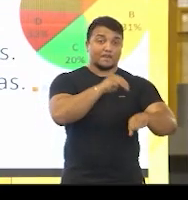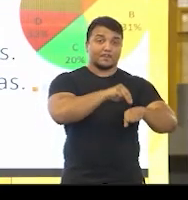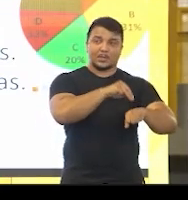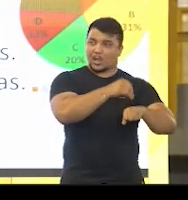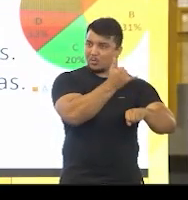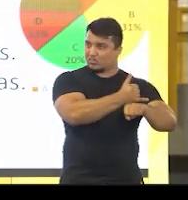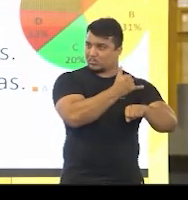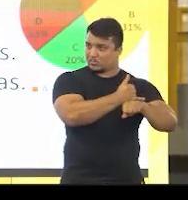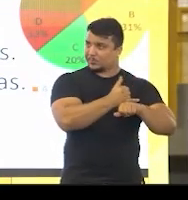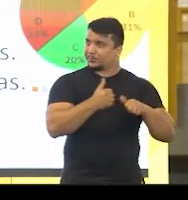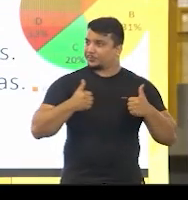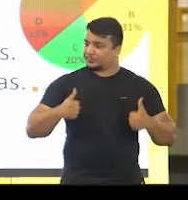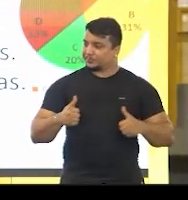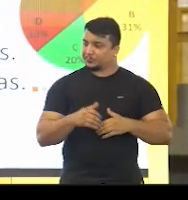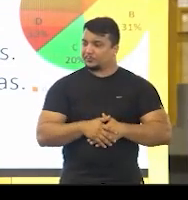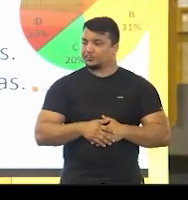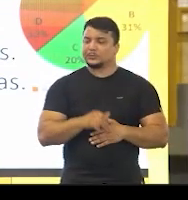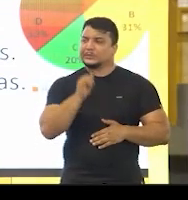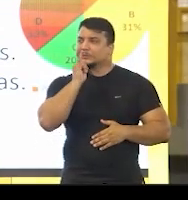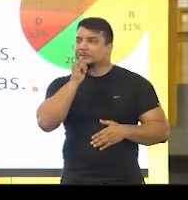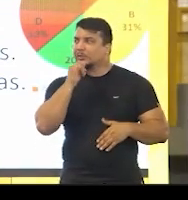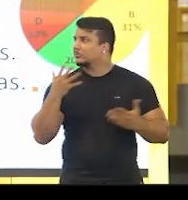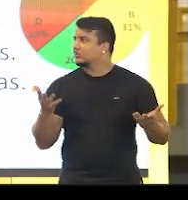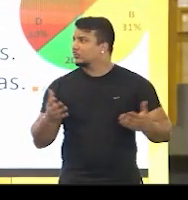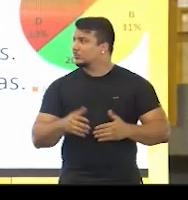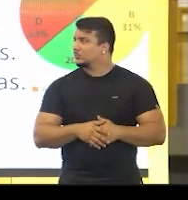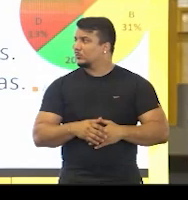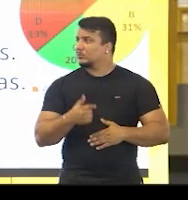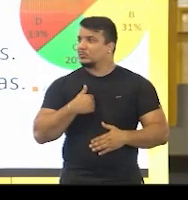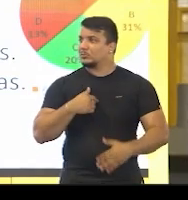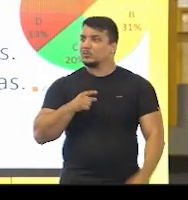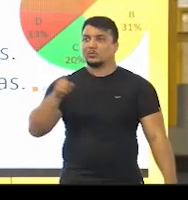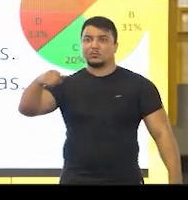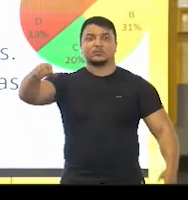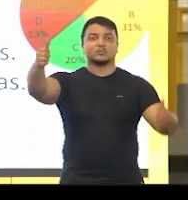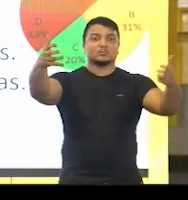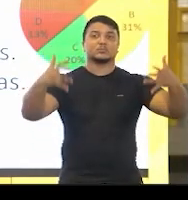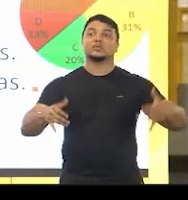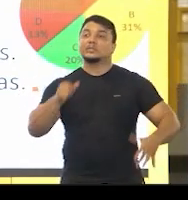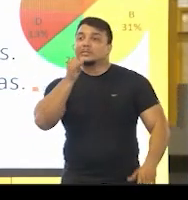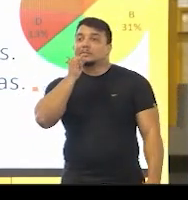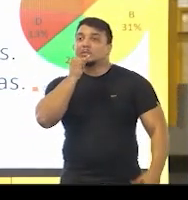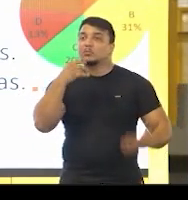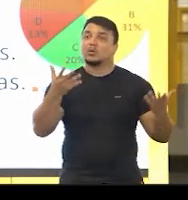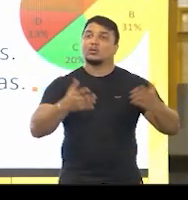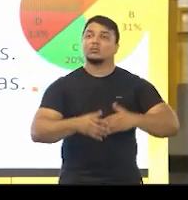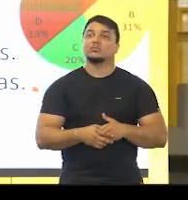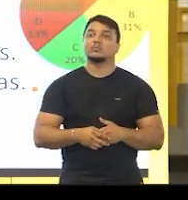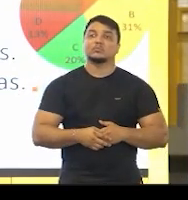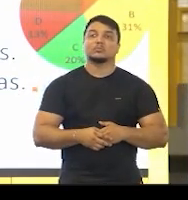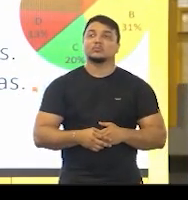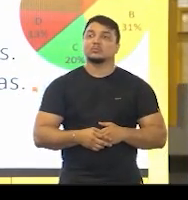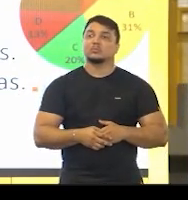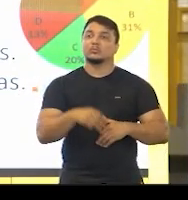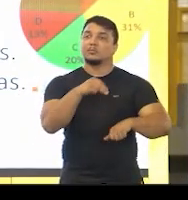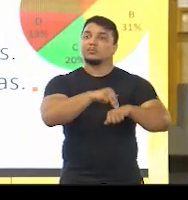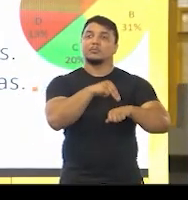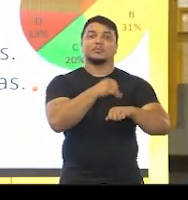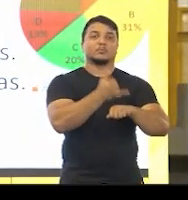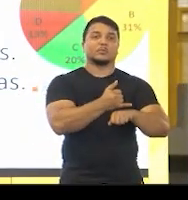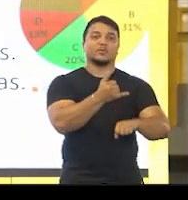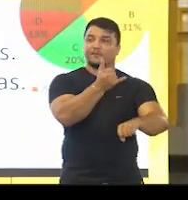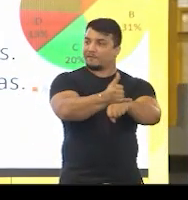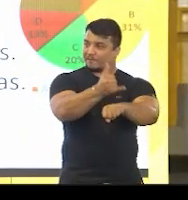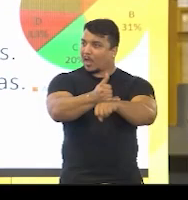Minerais metálicos. GG, dá um exemplo de minerais metálicos? Eu não, eu quero que vocês digam. Um exemplo de mineral metálico.